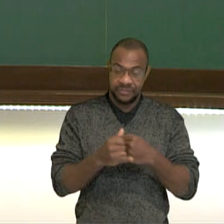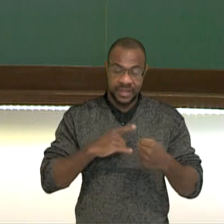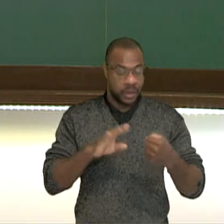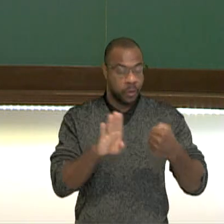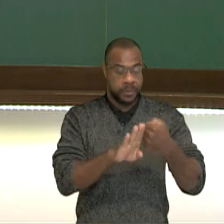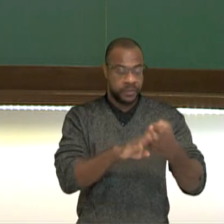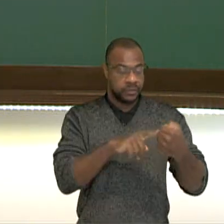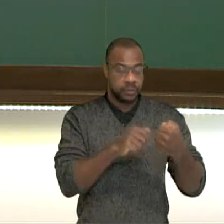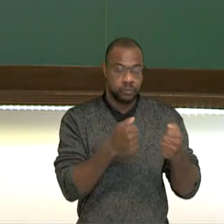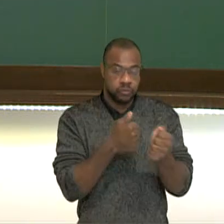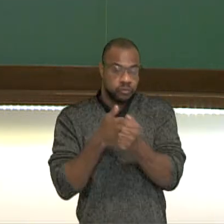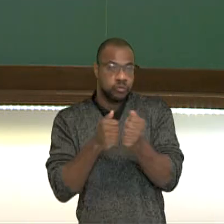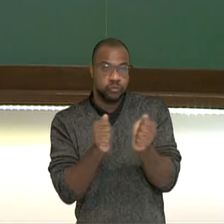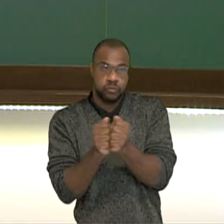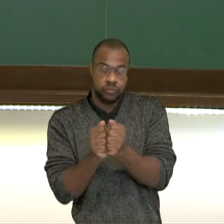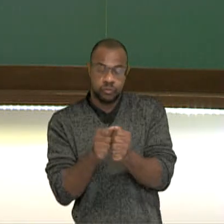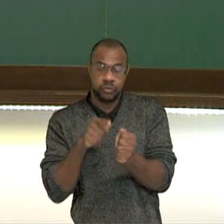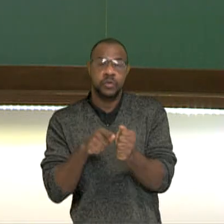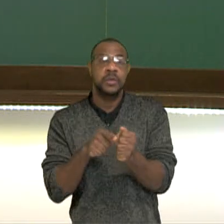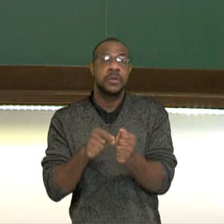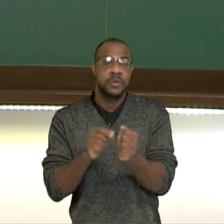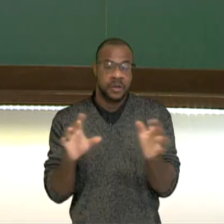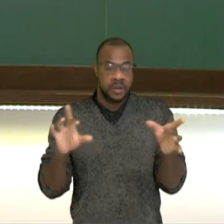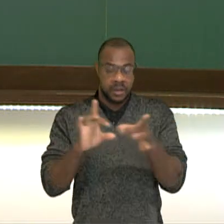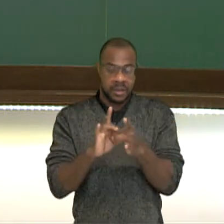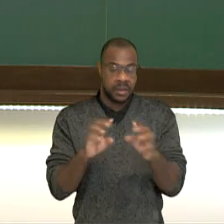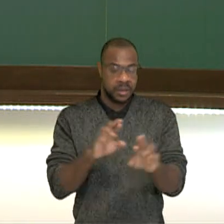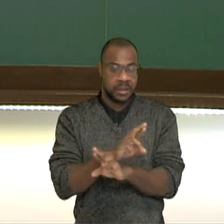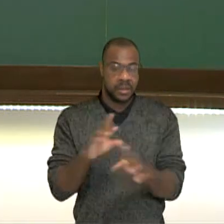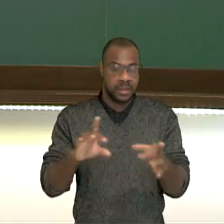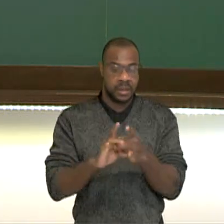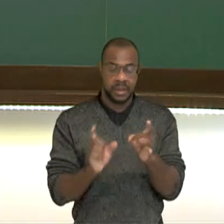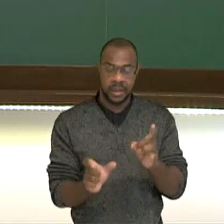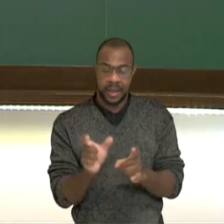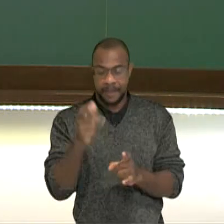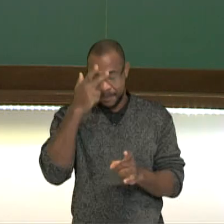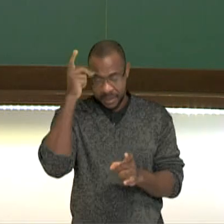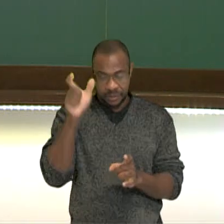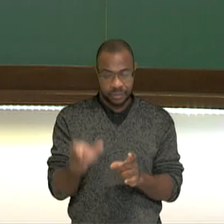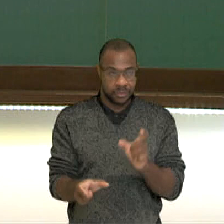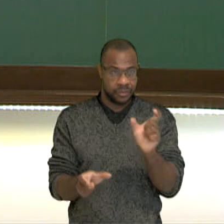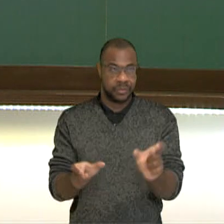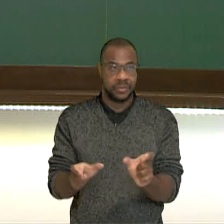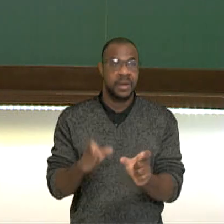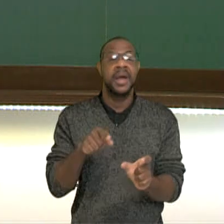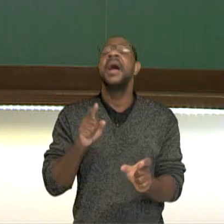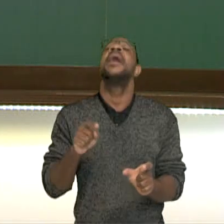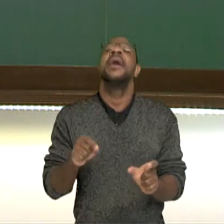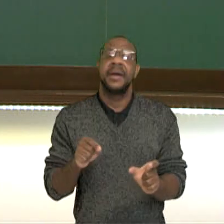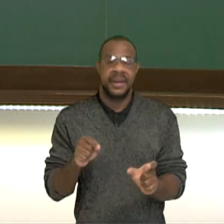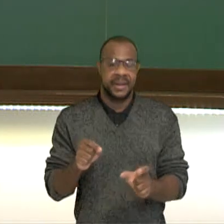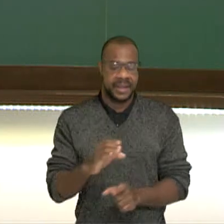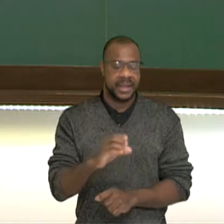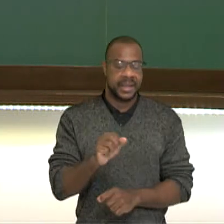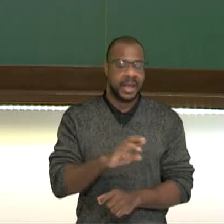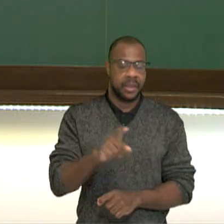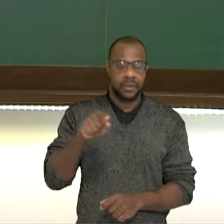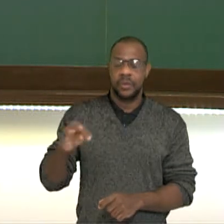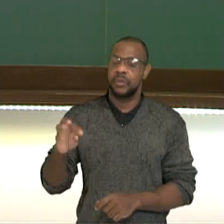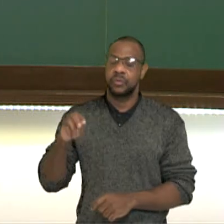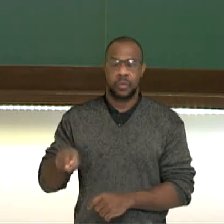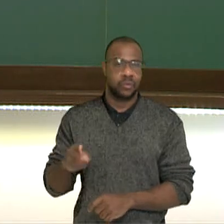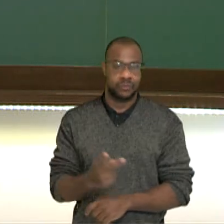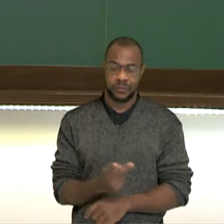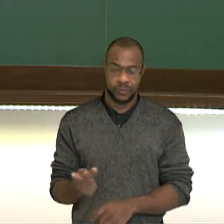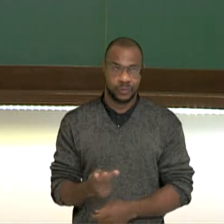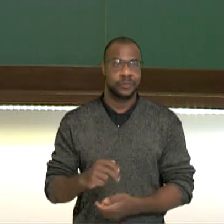substantivo acompanhado e sempre fazendo relação a pessoa inicial, que no nosso caso é aqui, é a Carol e o Tom,